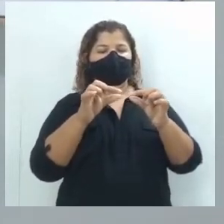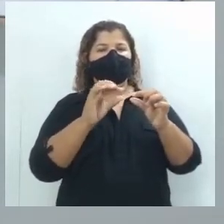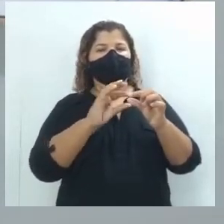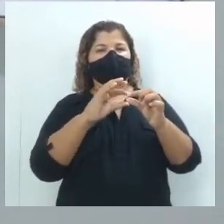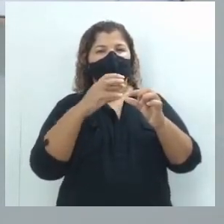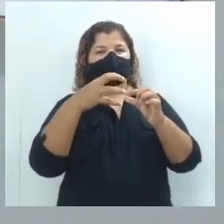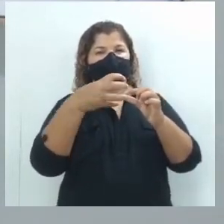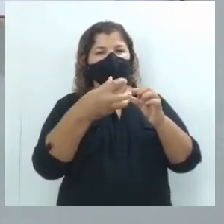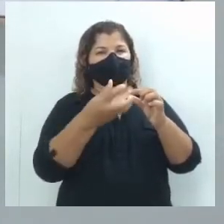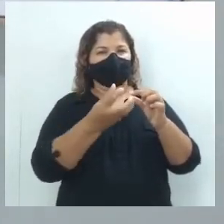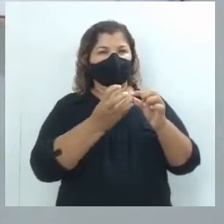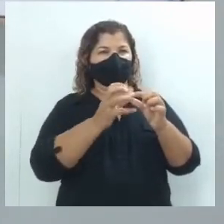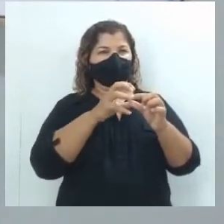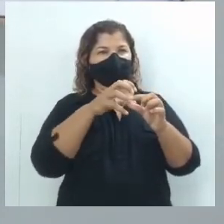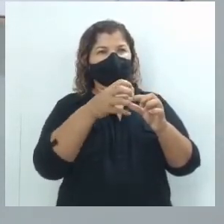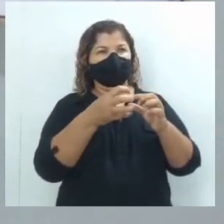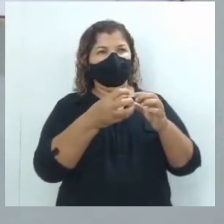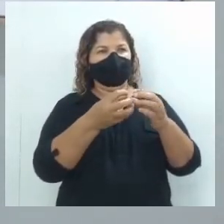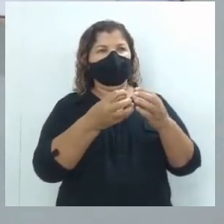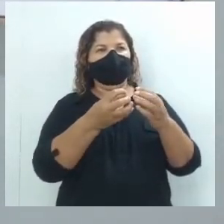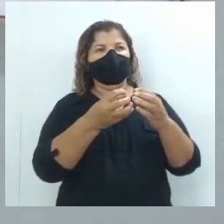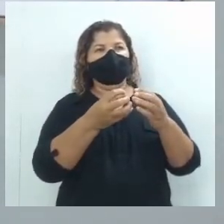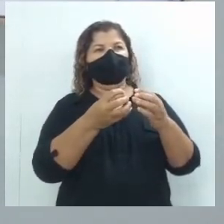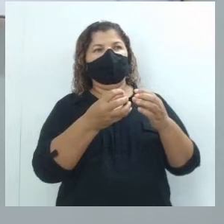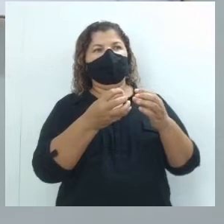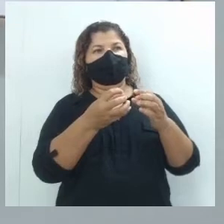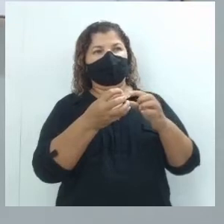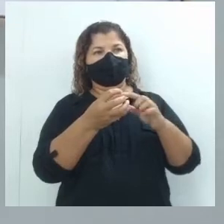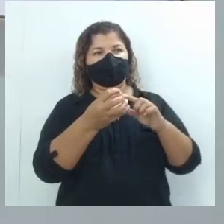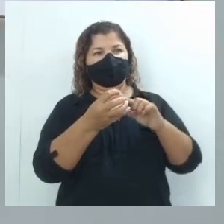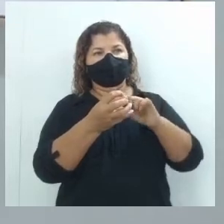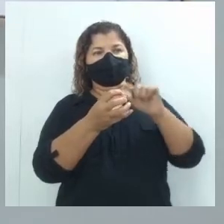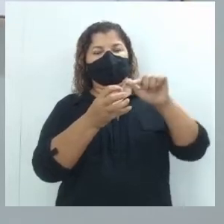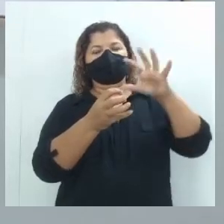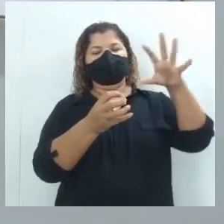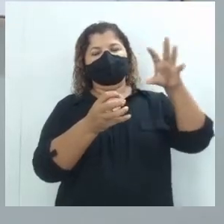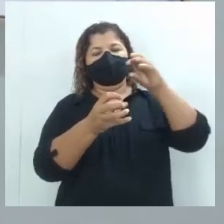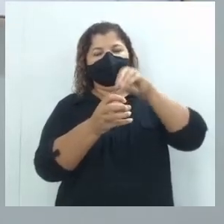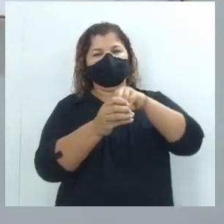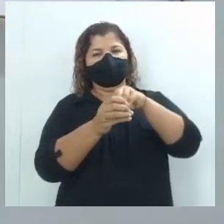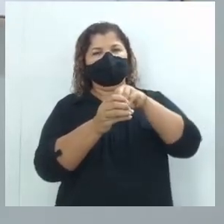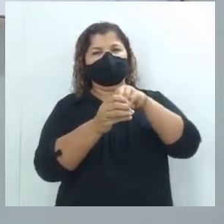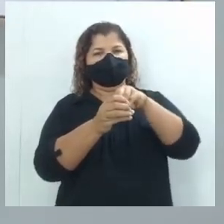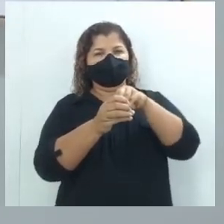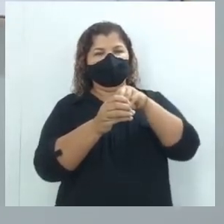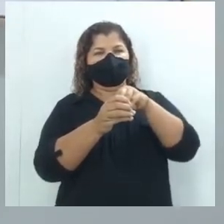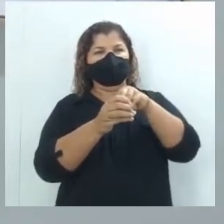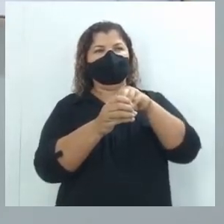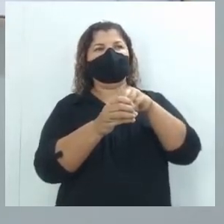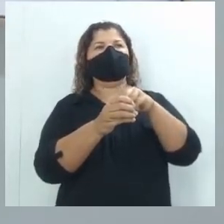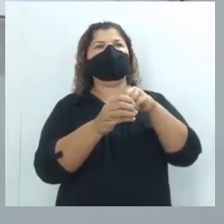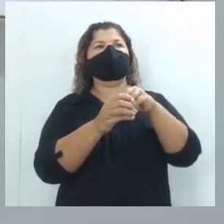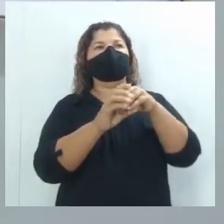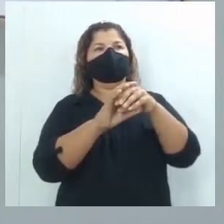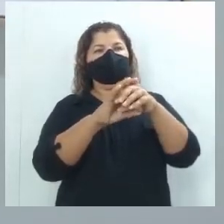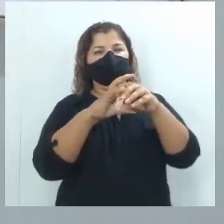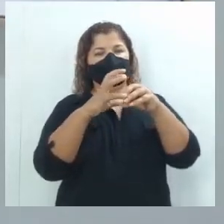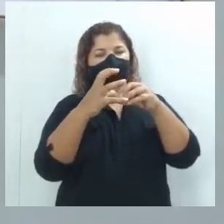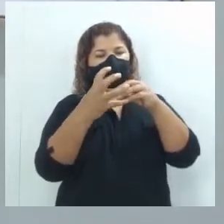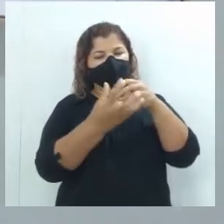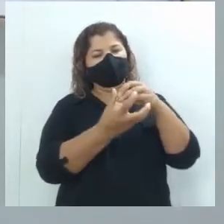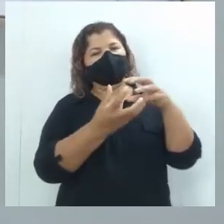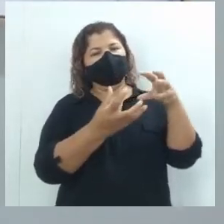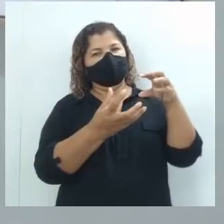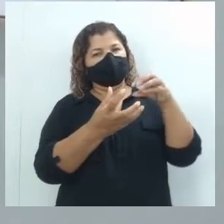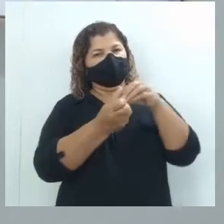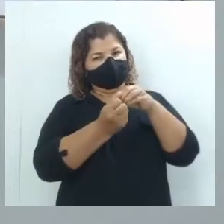acontecer? Essas proteínas, elas envelopam o RNA positivo e quando elas envelopam o